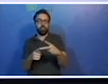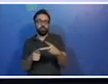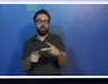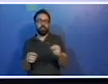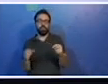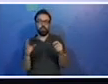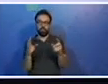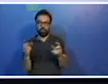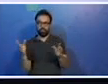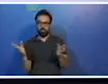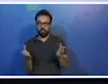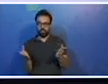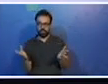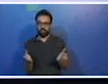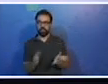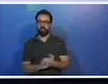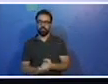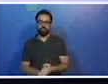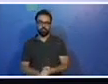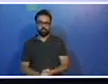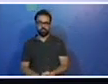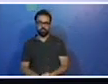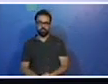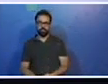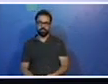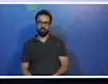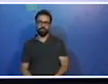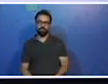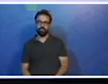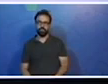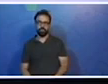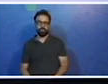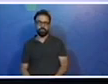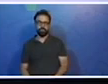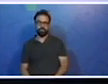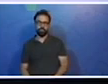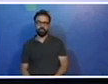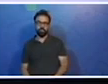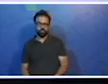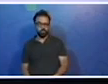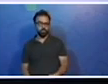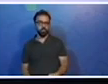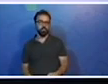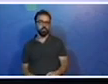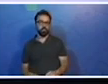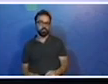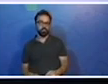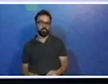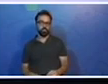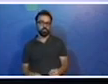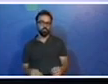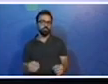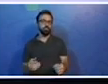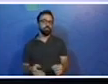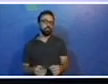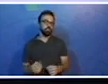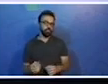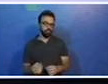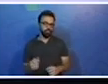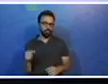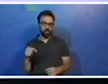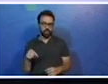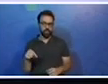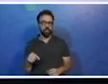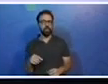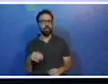outras formas verbais, enfim, tá? Tanto que não existe nem presente contínuo em língua portuguesa, isso aí equivaleria